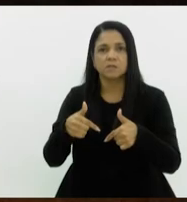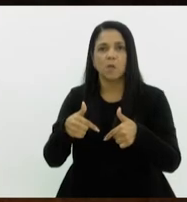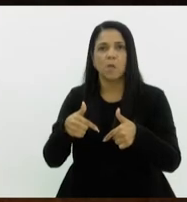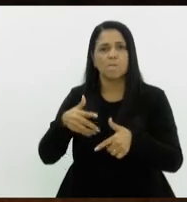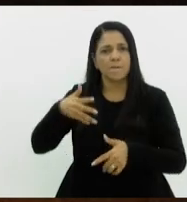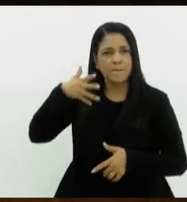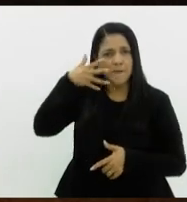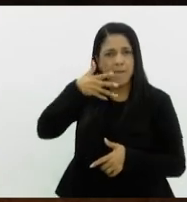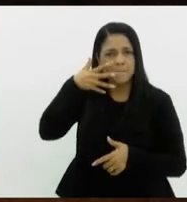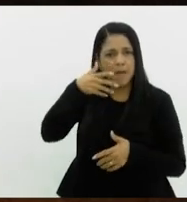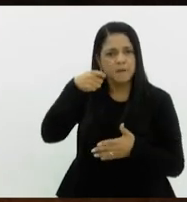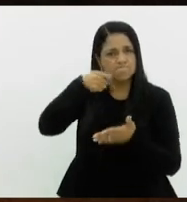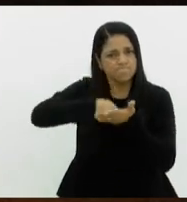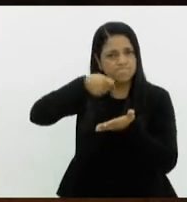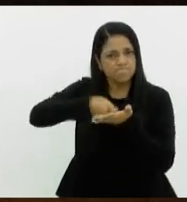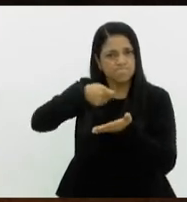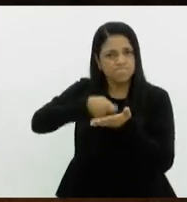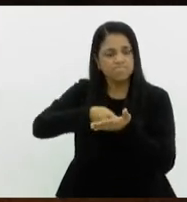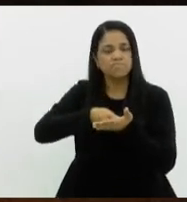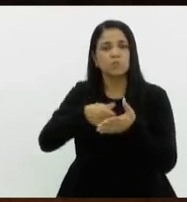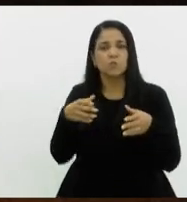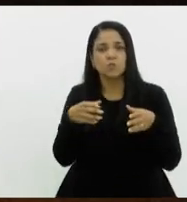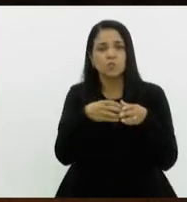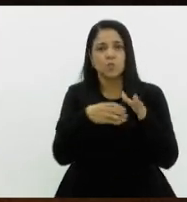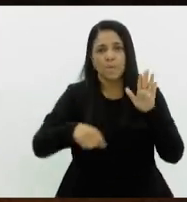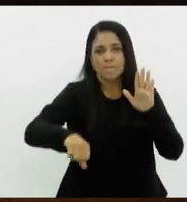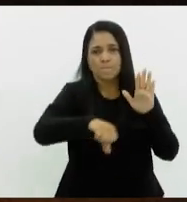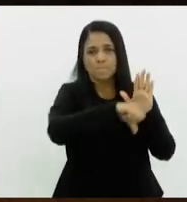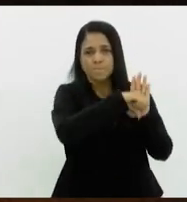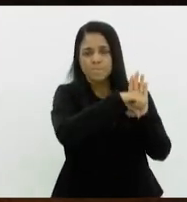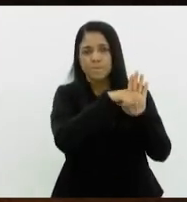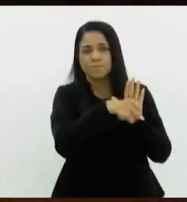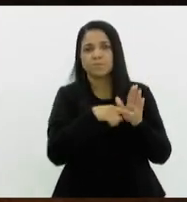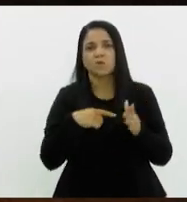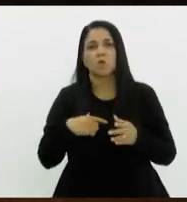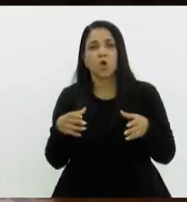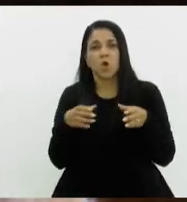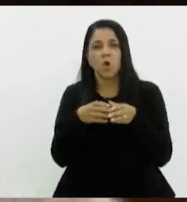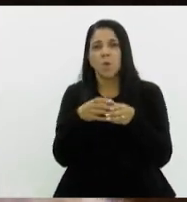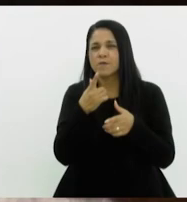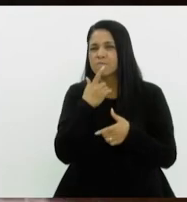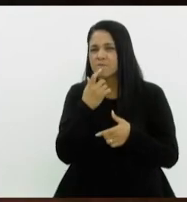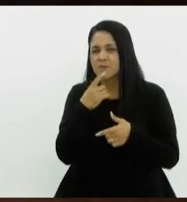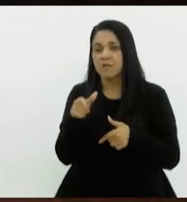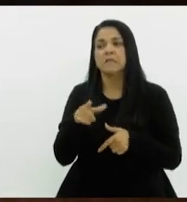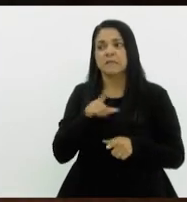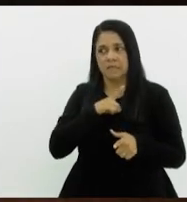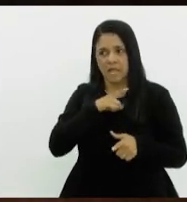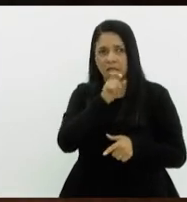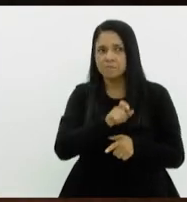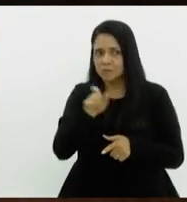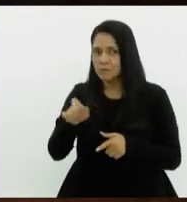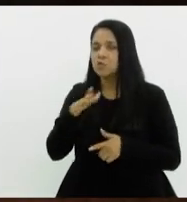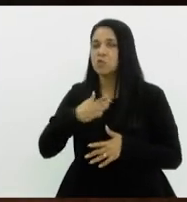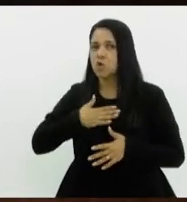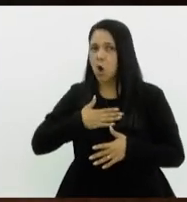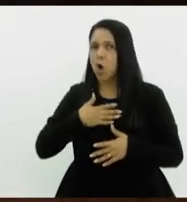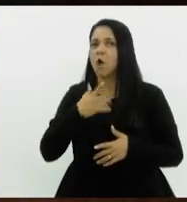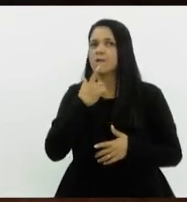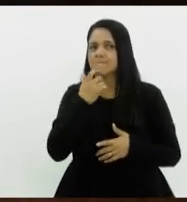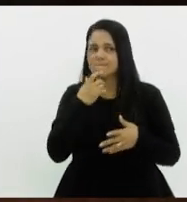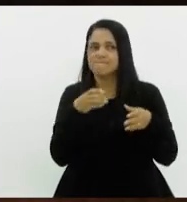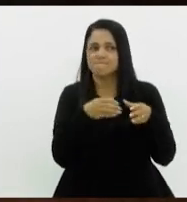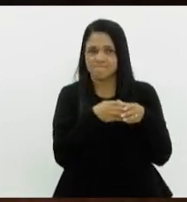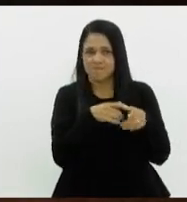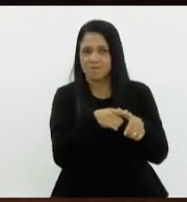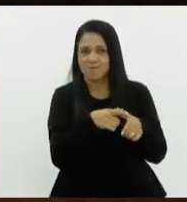um duro golpe numa organização criminosa, Comando Vermelho. Eu sei que muitos aqui adoram essa facção, mas o delegado Amin deu um duro